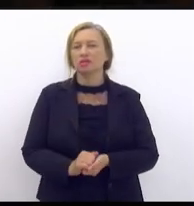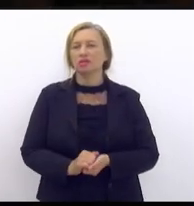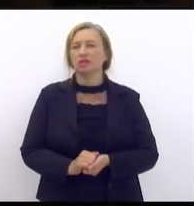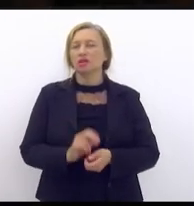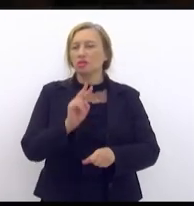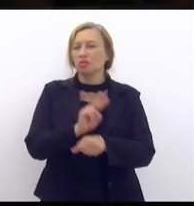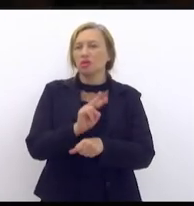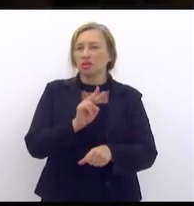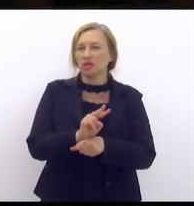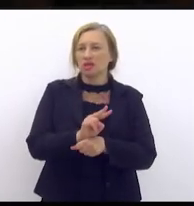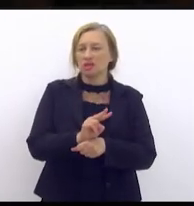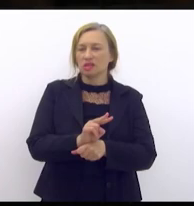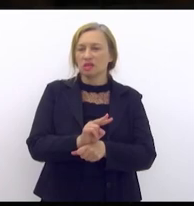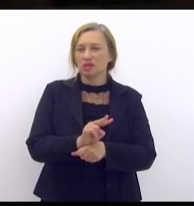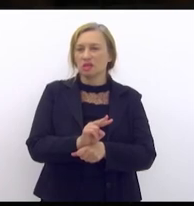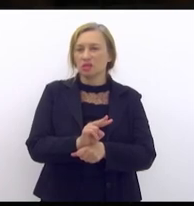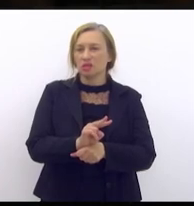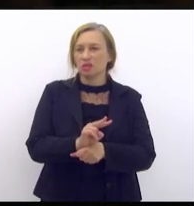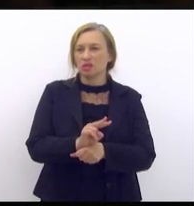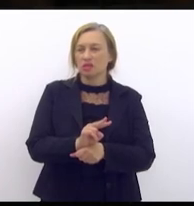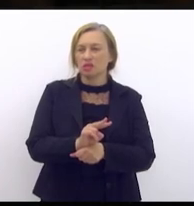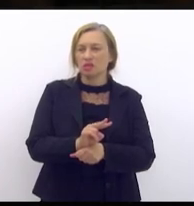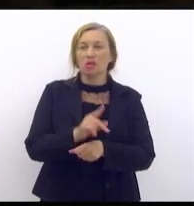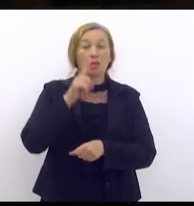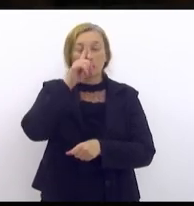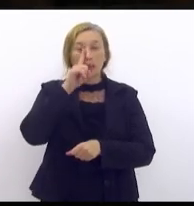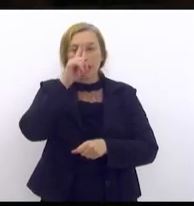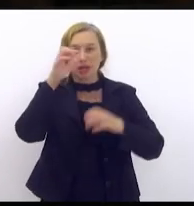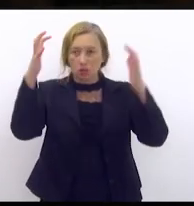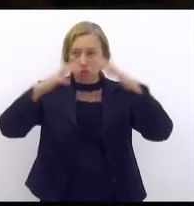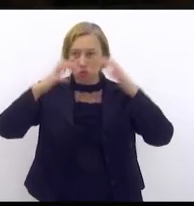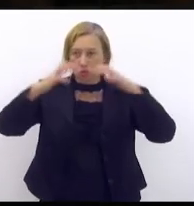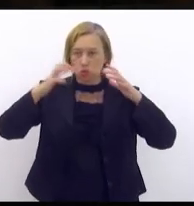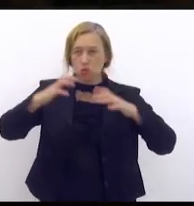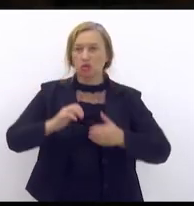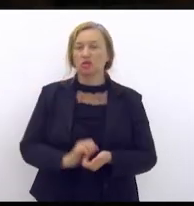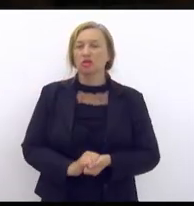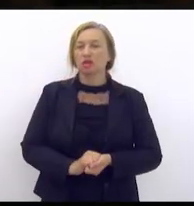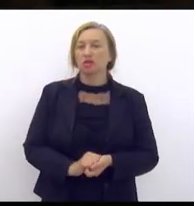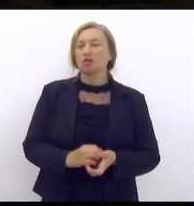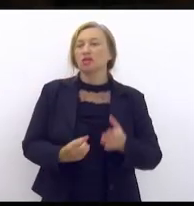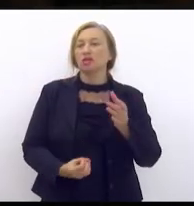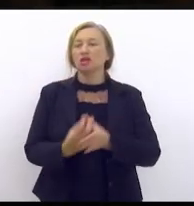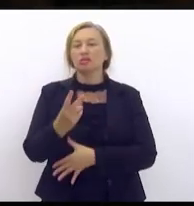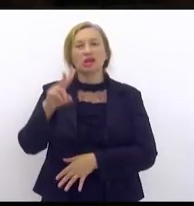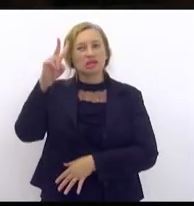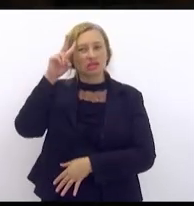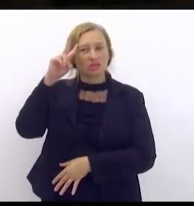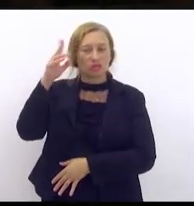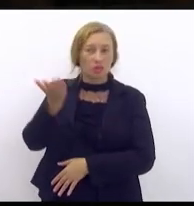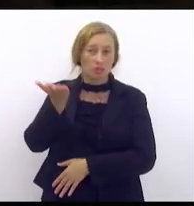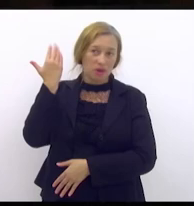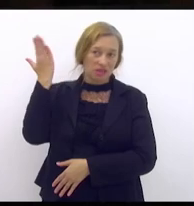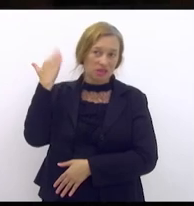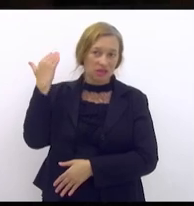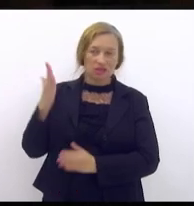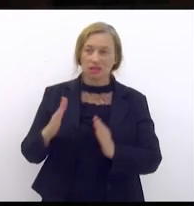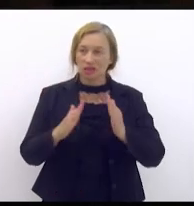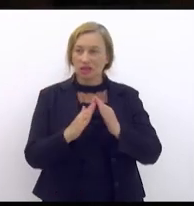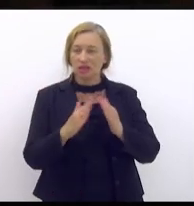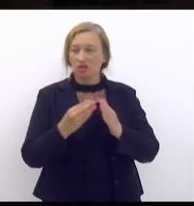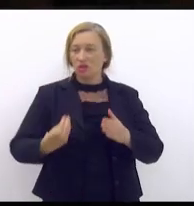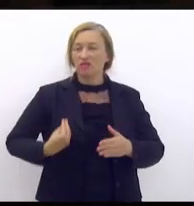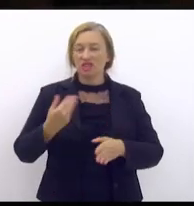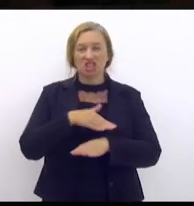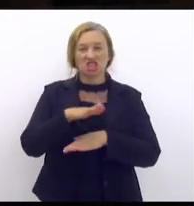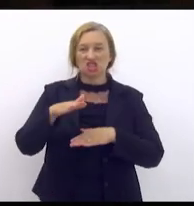Tragédias em Defesa da Moradia Digna, que nós instalamos na segunda retrasada aqui nessa casa, com a presença de